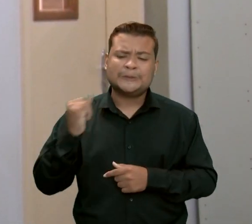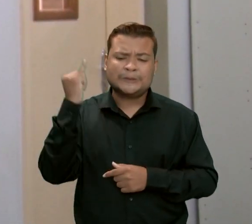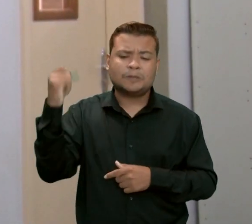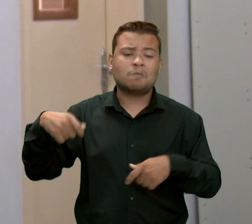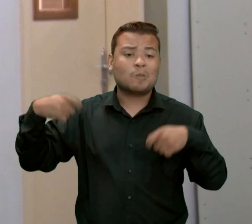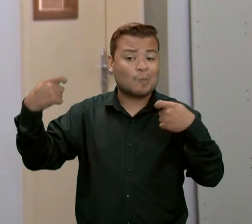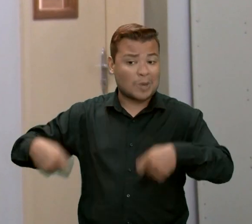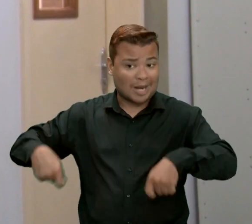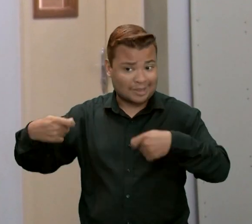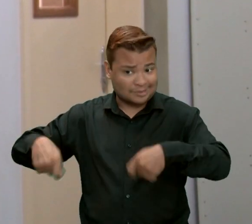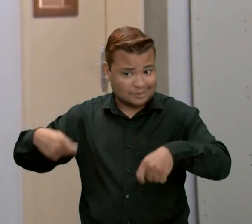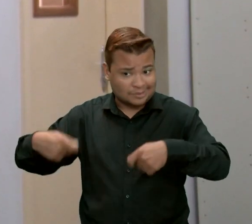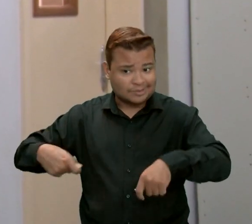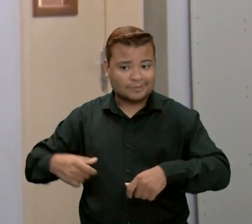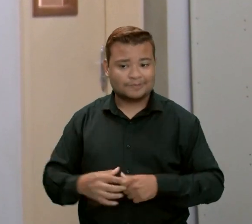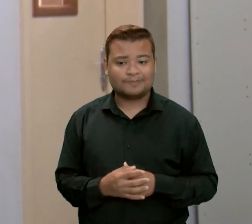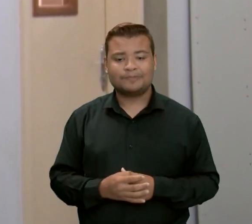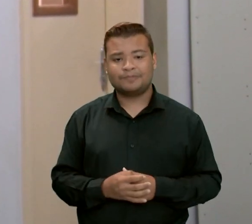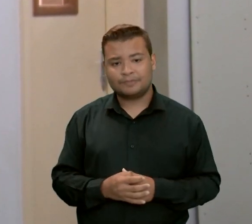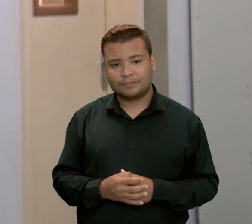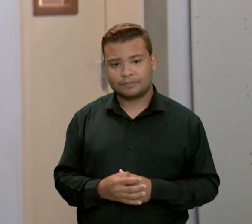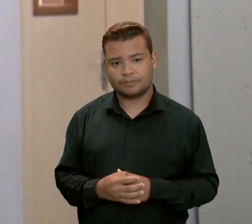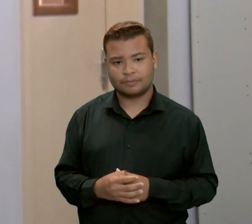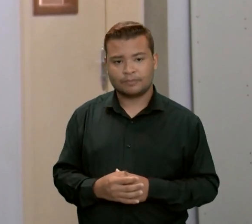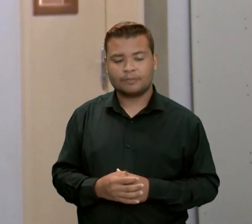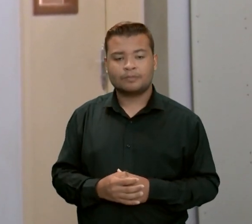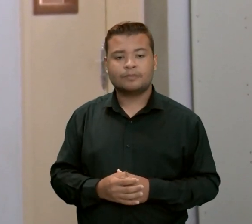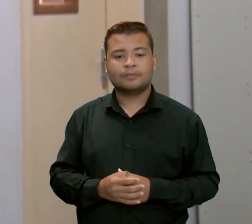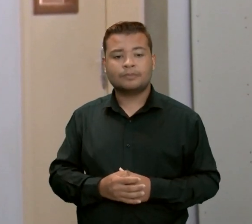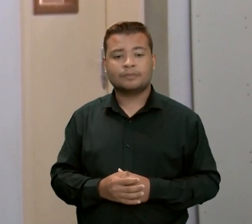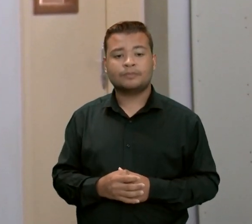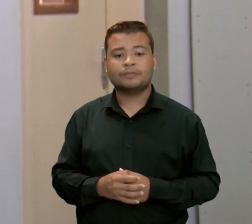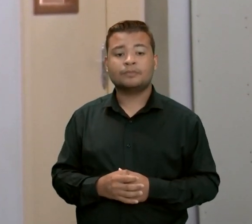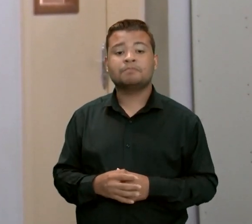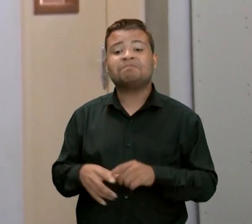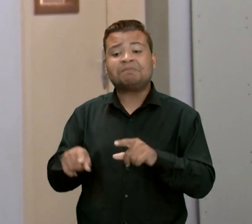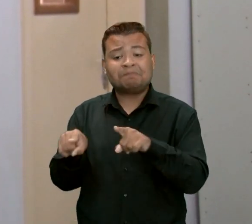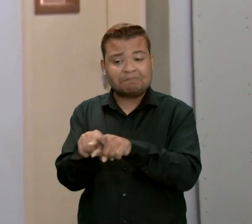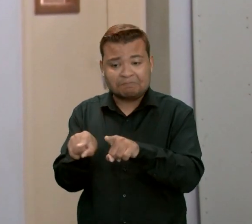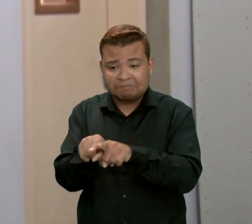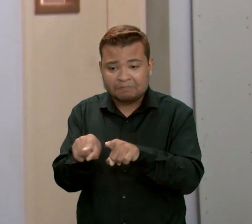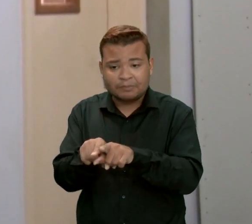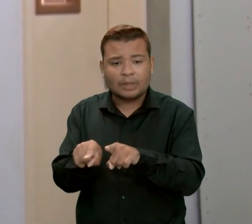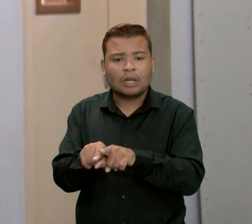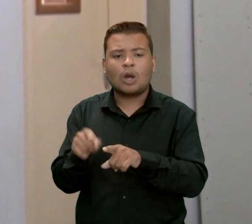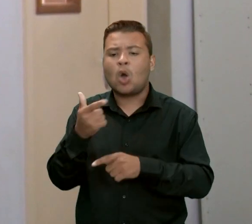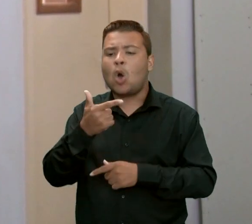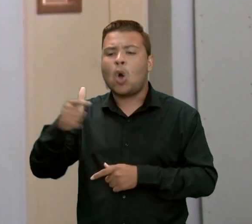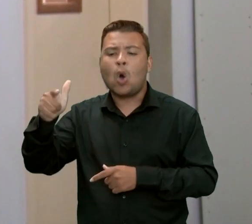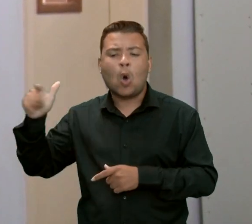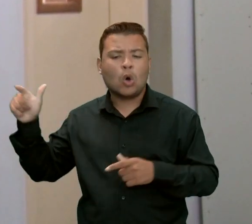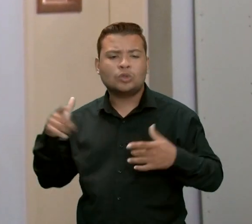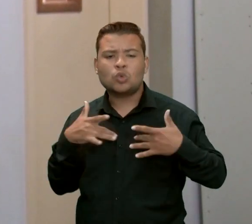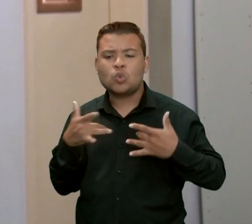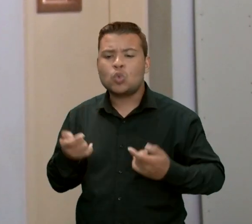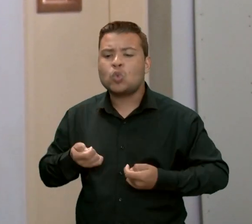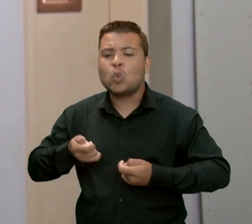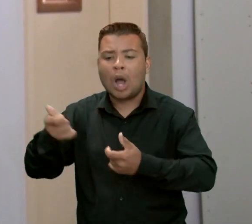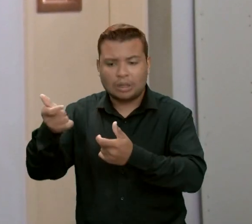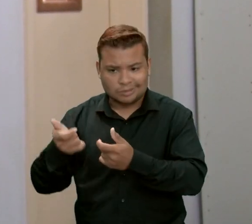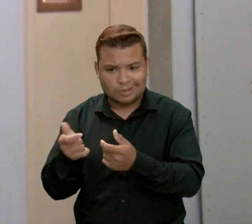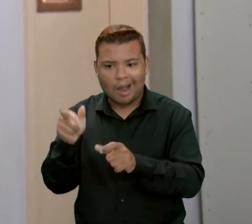nesse momento da arrecadação para a associação. E outras doações também que as